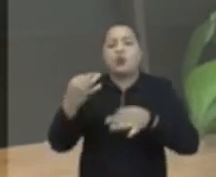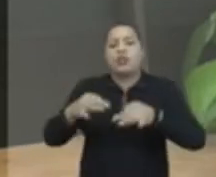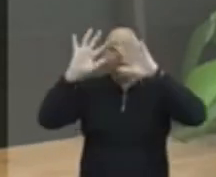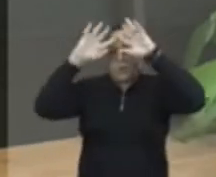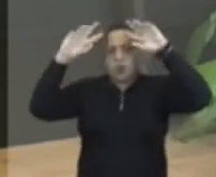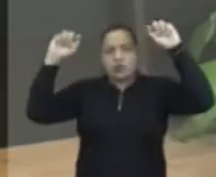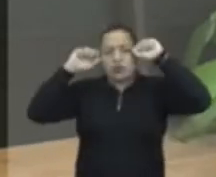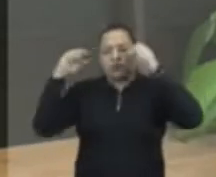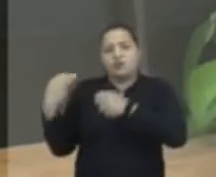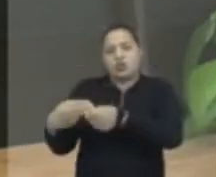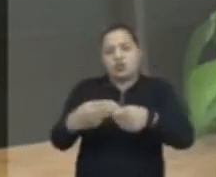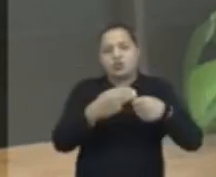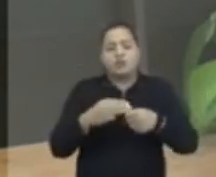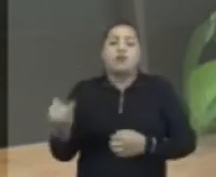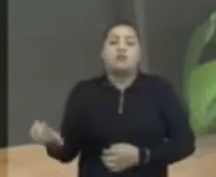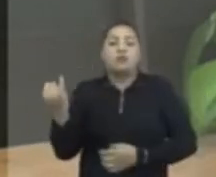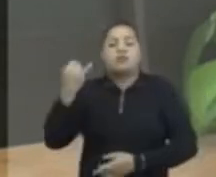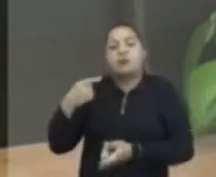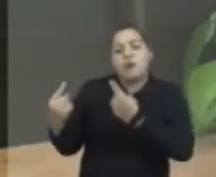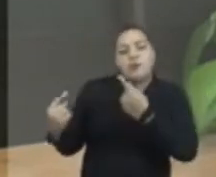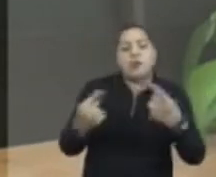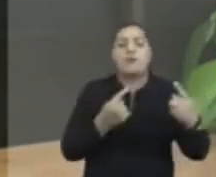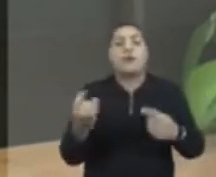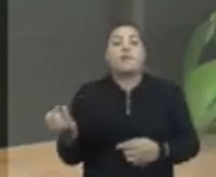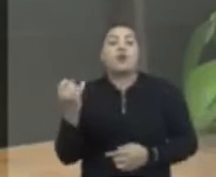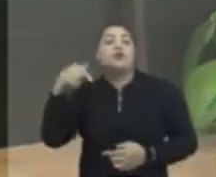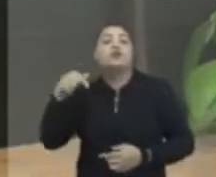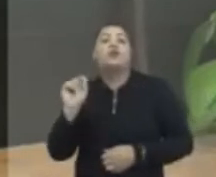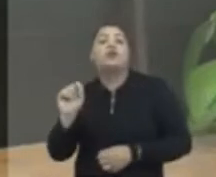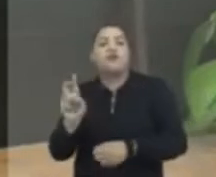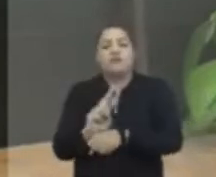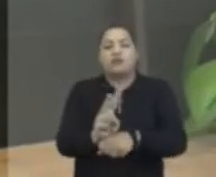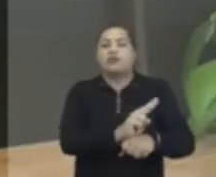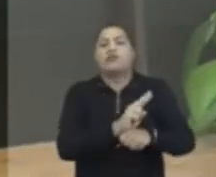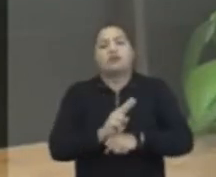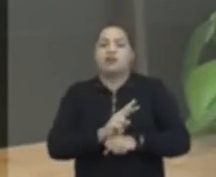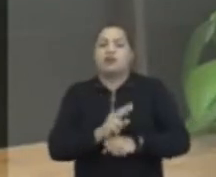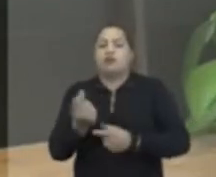constante e sempre importante na fiscalização, né, dos recursos públicos.